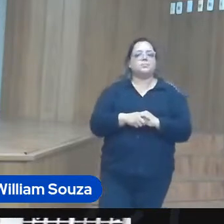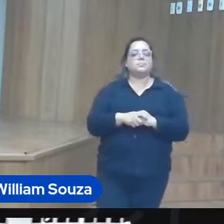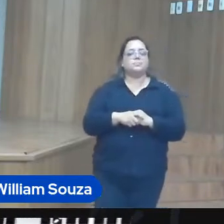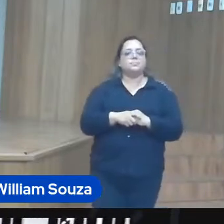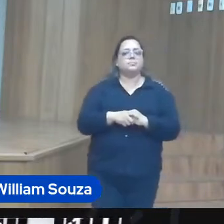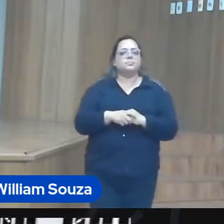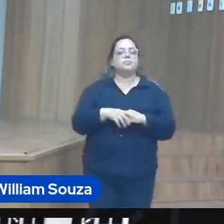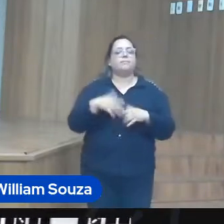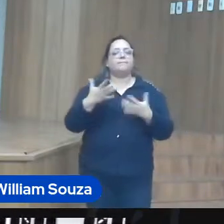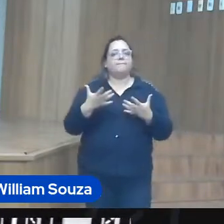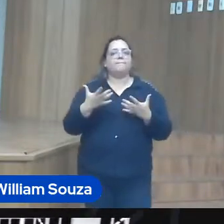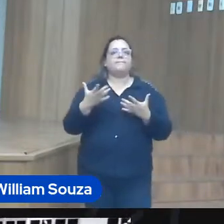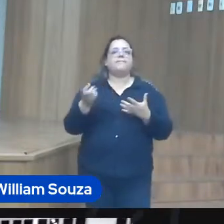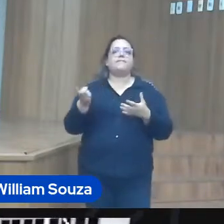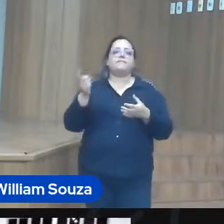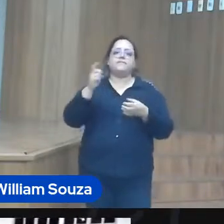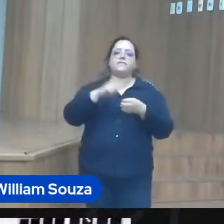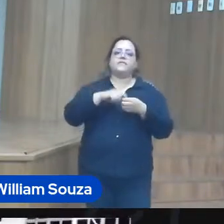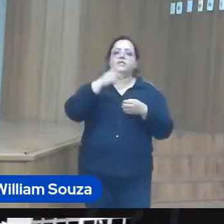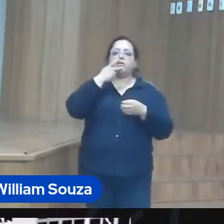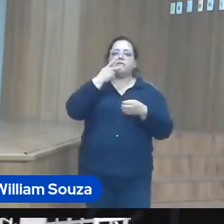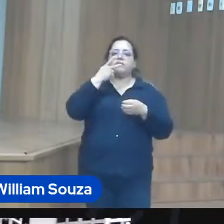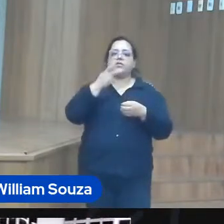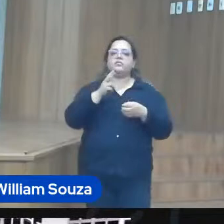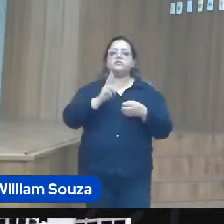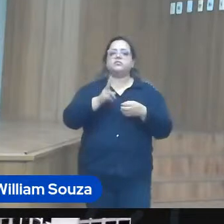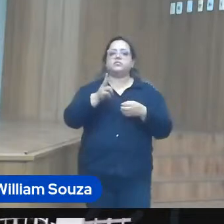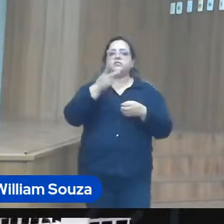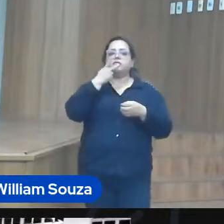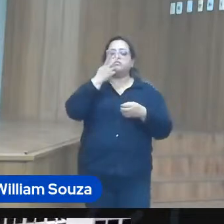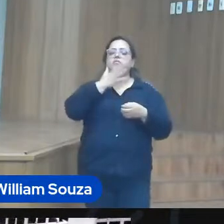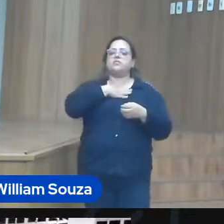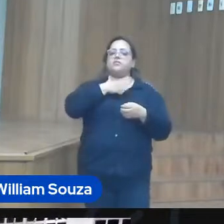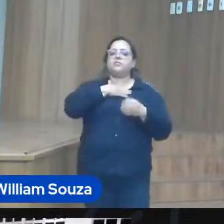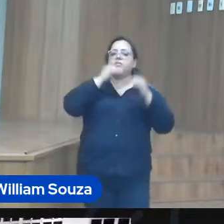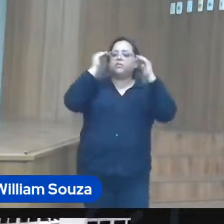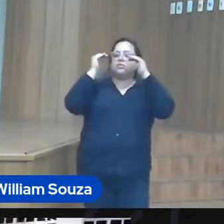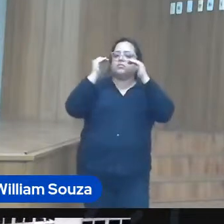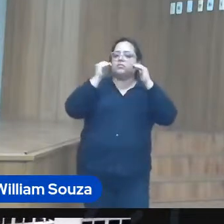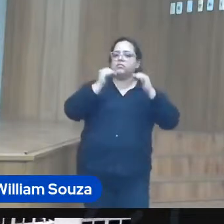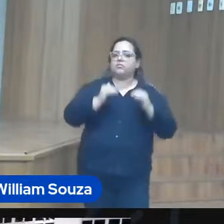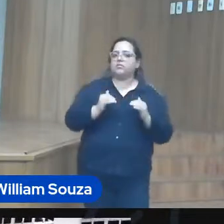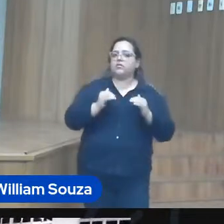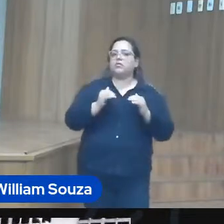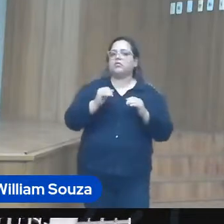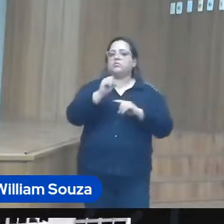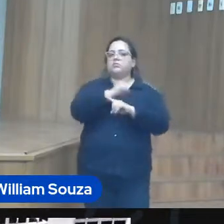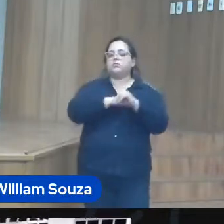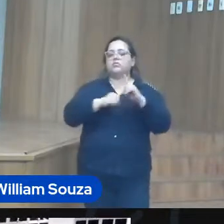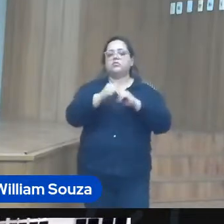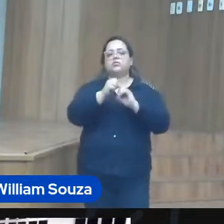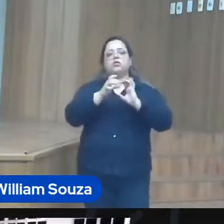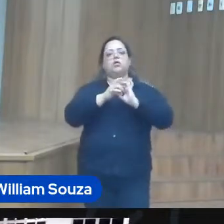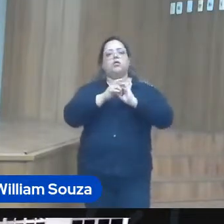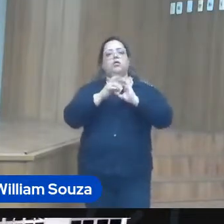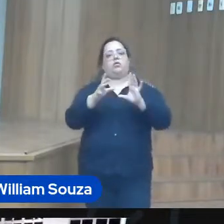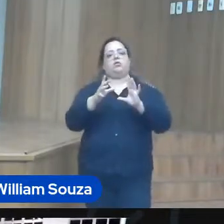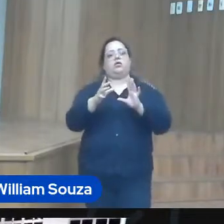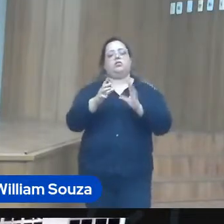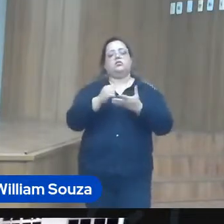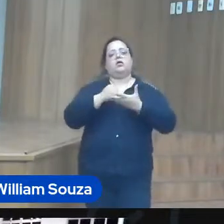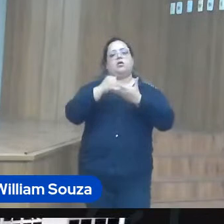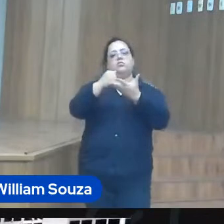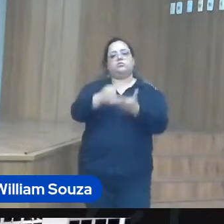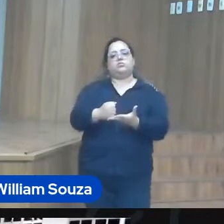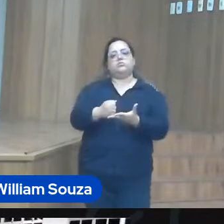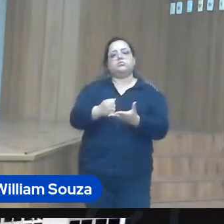Volto a falar, o Biratã sempre falava para mim assim: respeito, solidariedade e cooperação. E